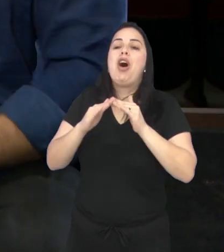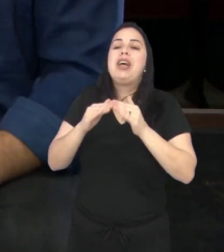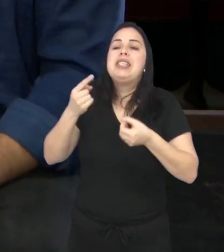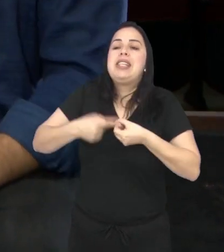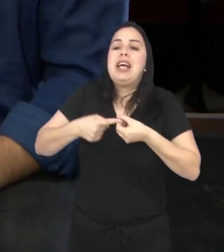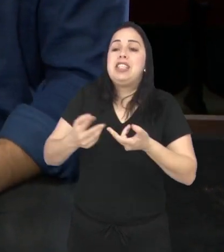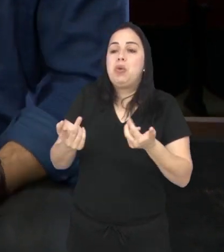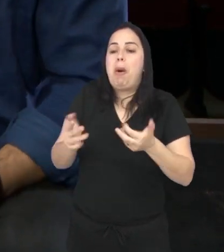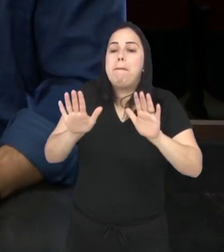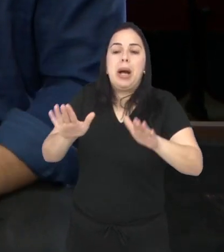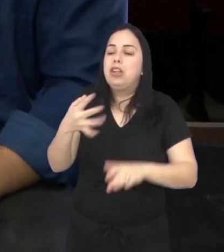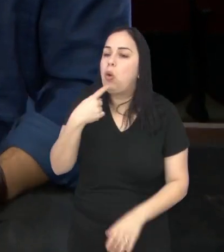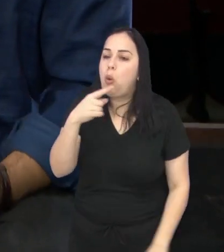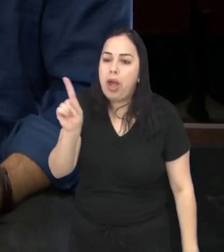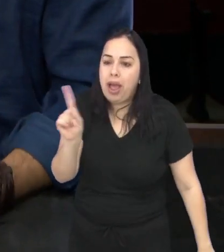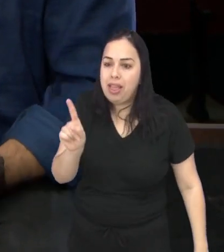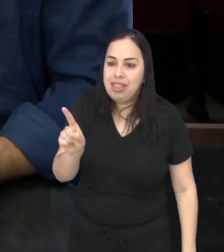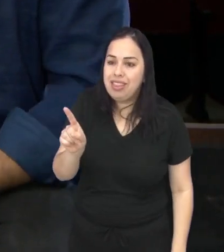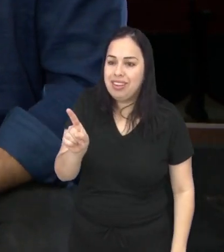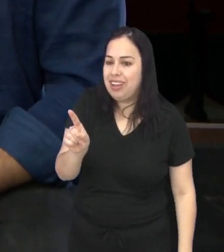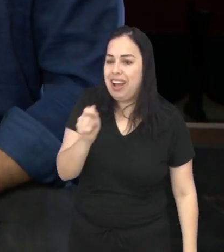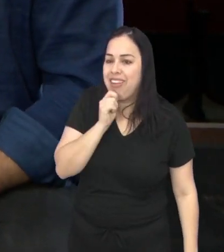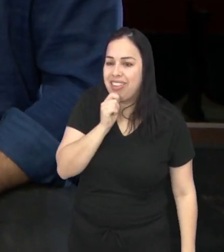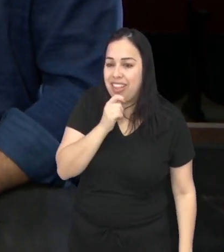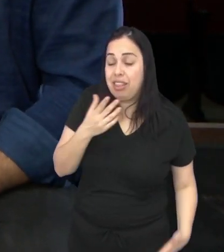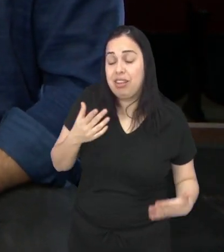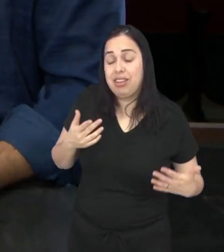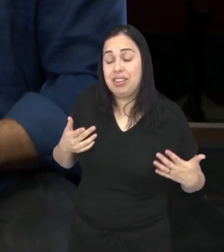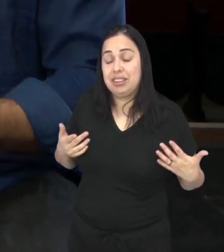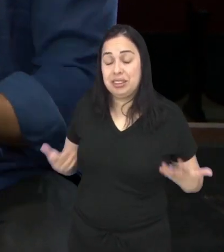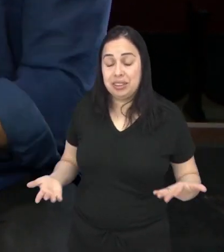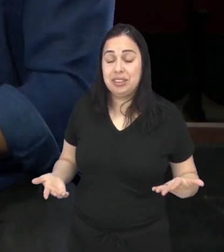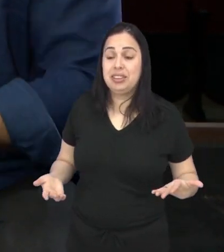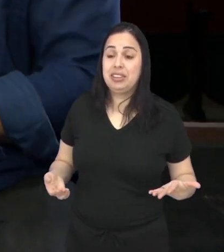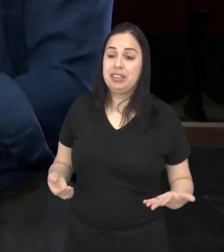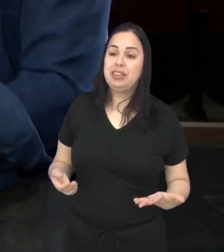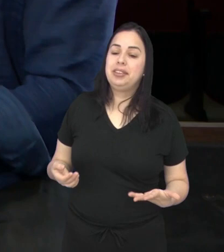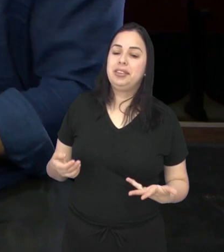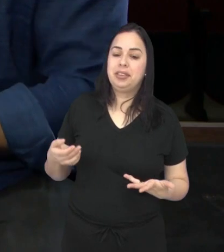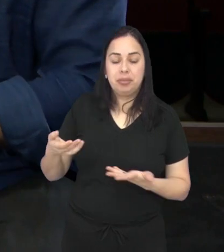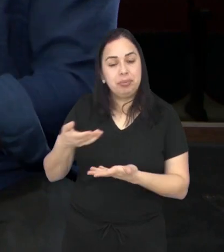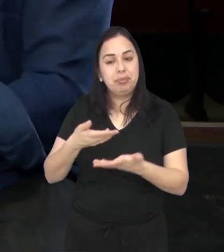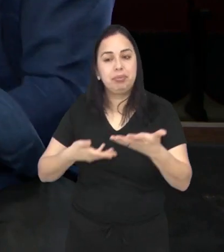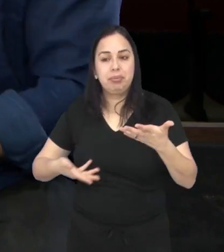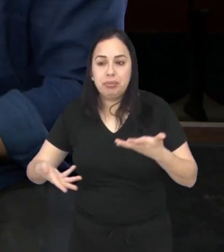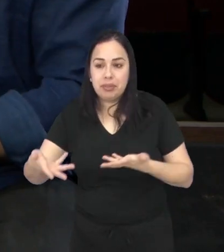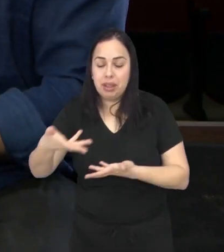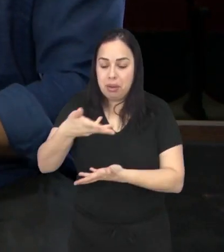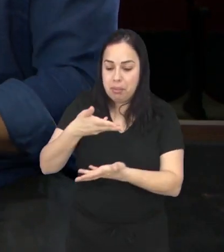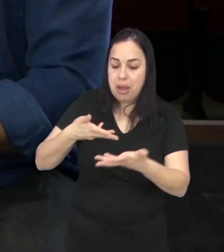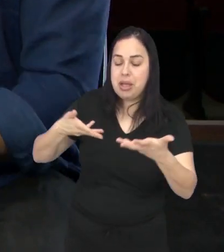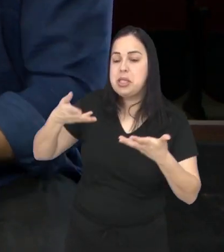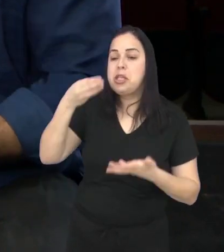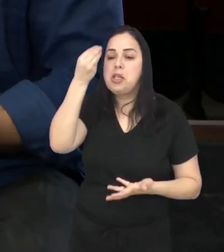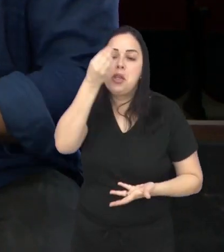de quem era aquele artista. E aí há uma troca de experiência,